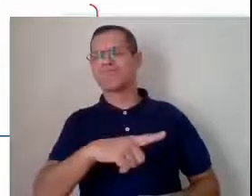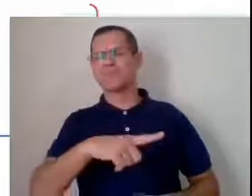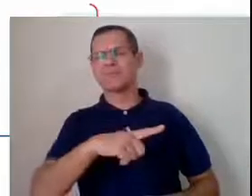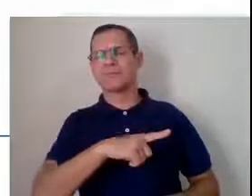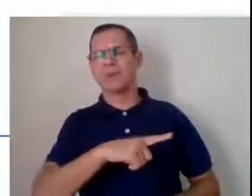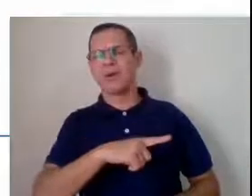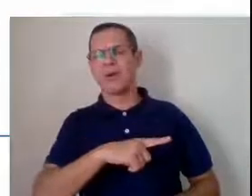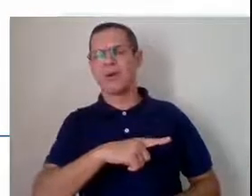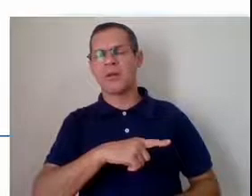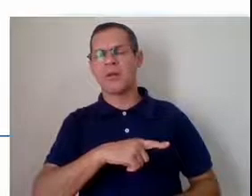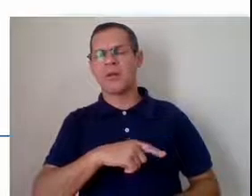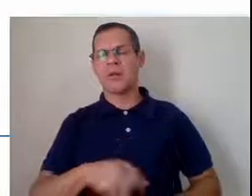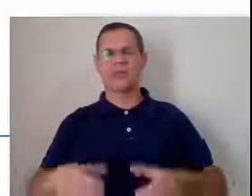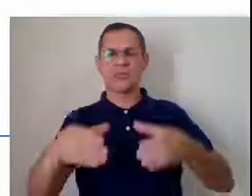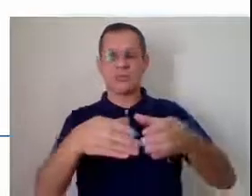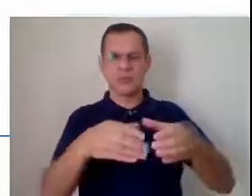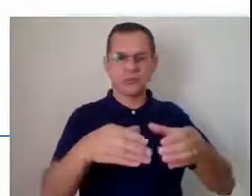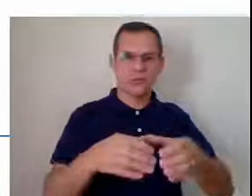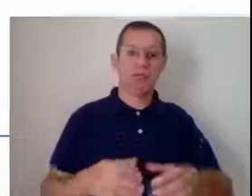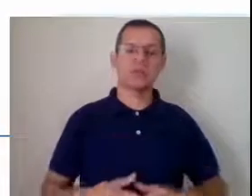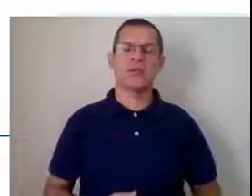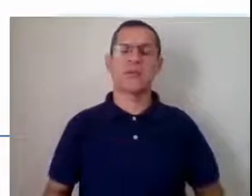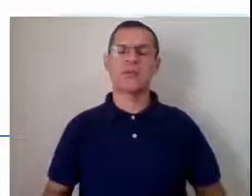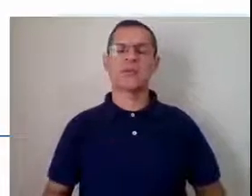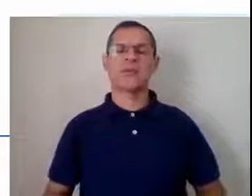em relação aos conjuntos.